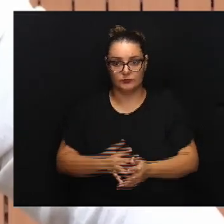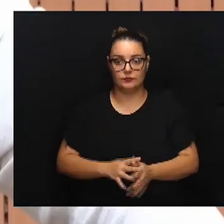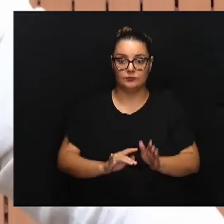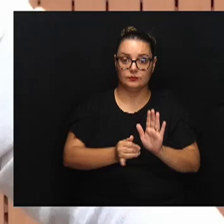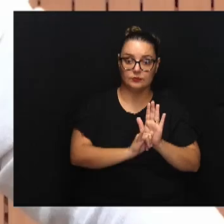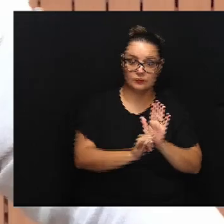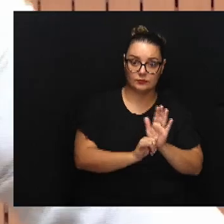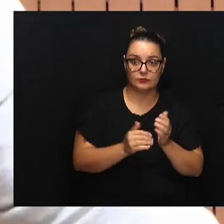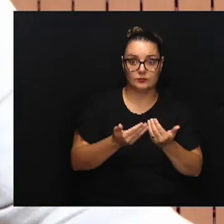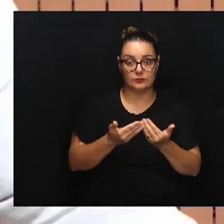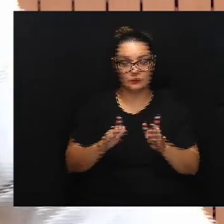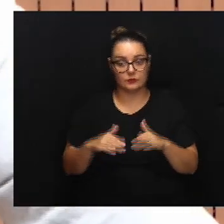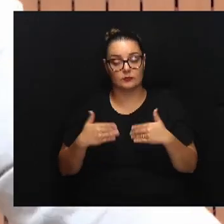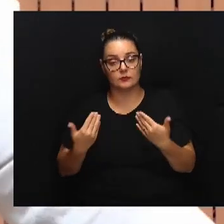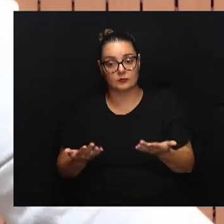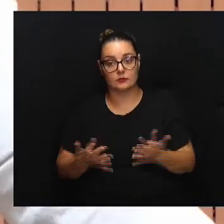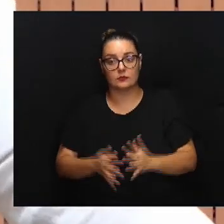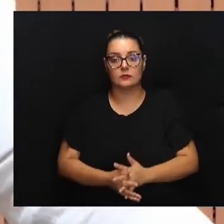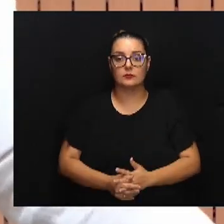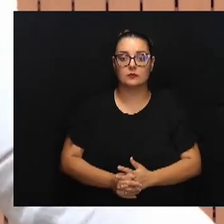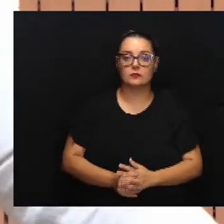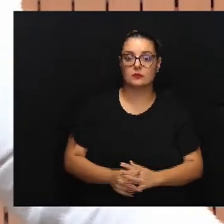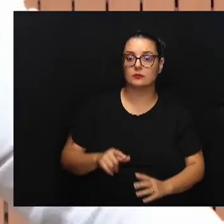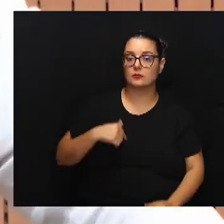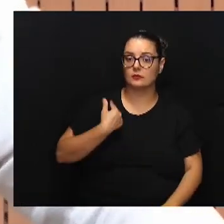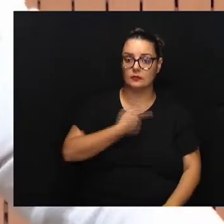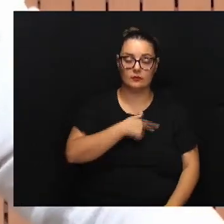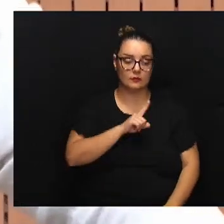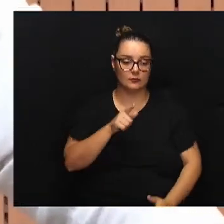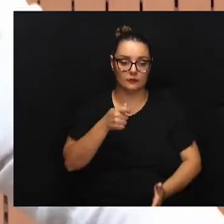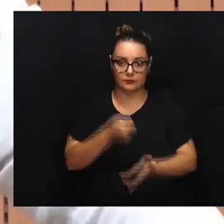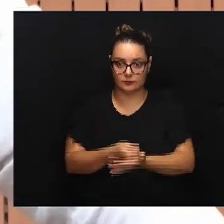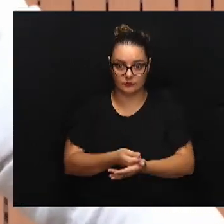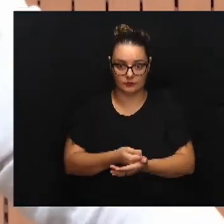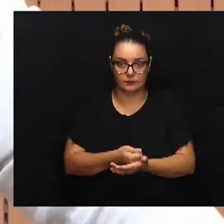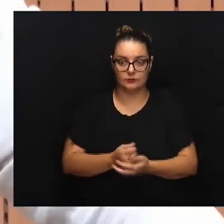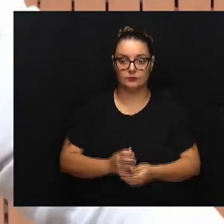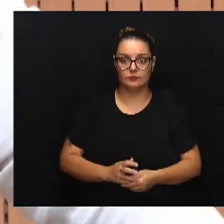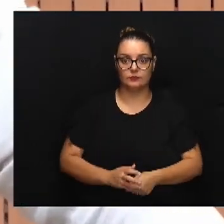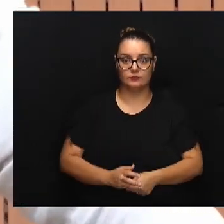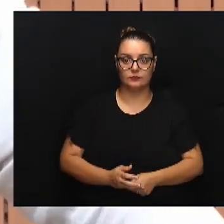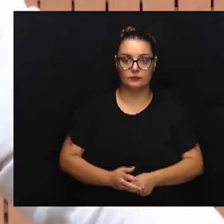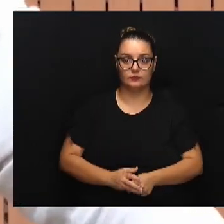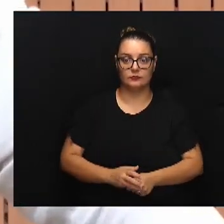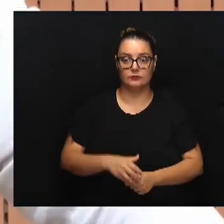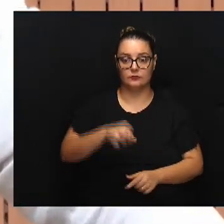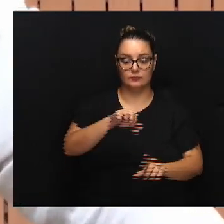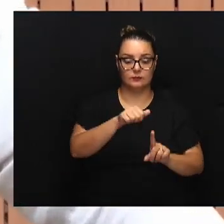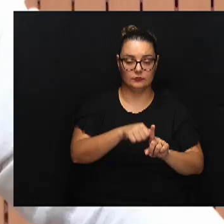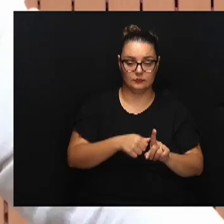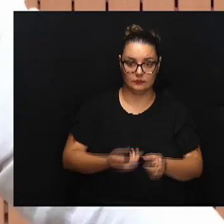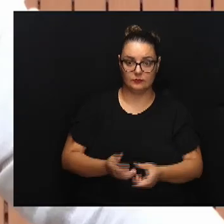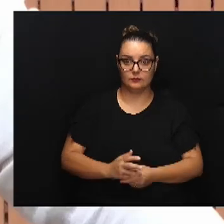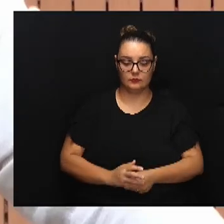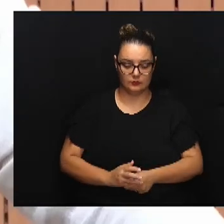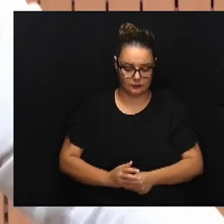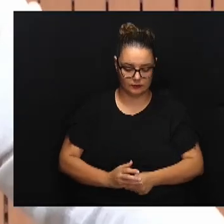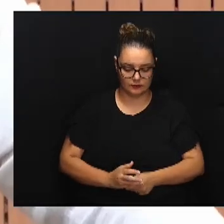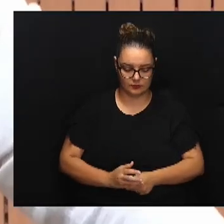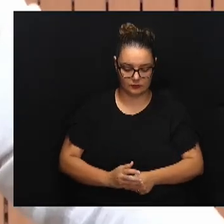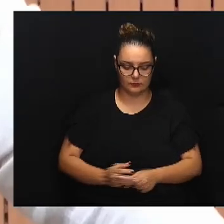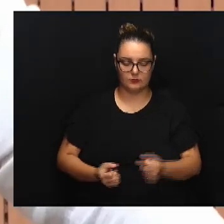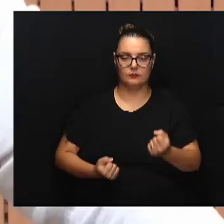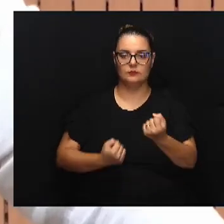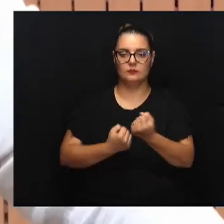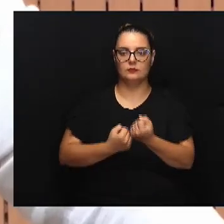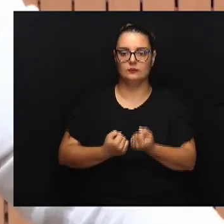está aberto e, portanto, nós não vamos cumprir os 9 meses de apoio